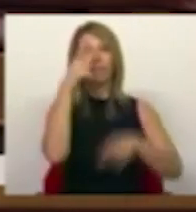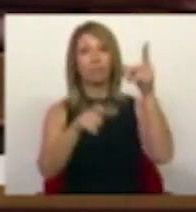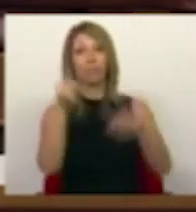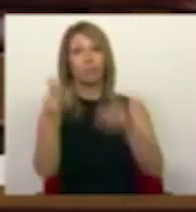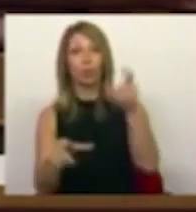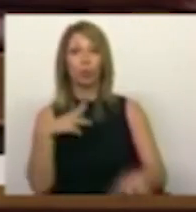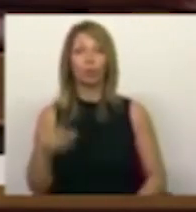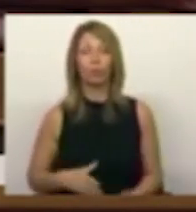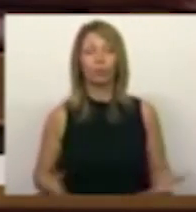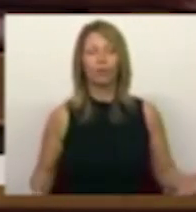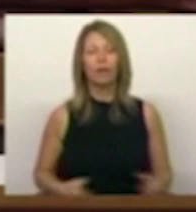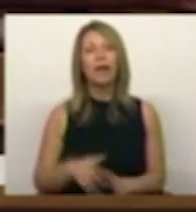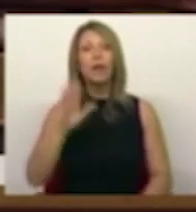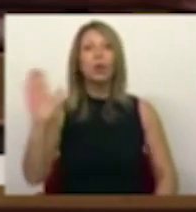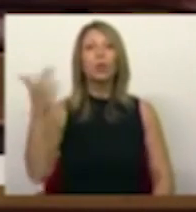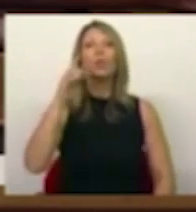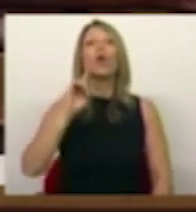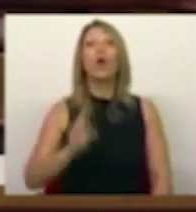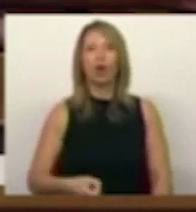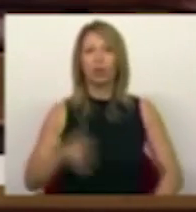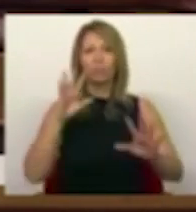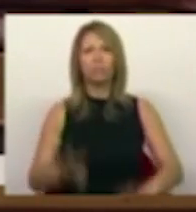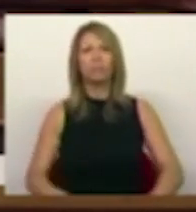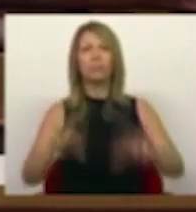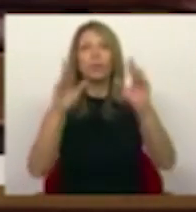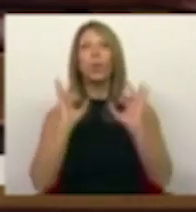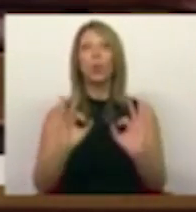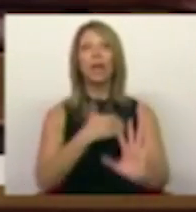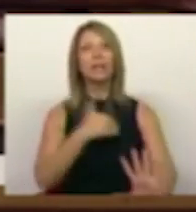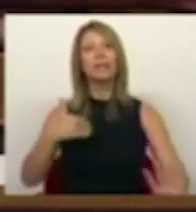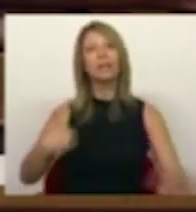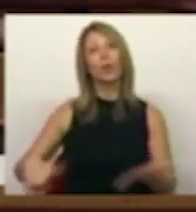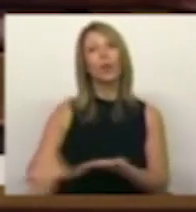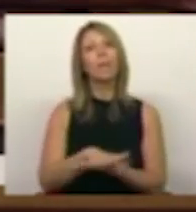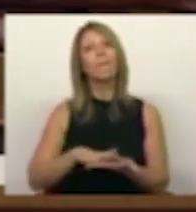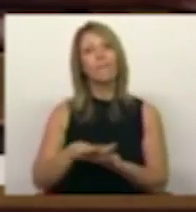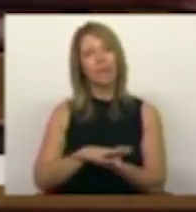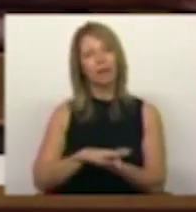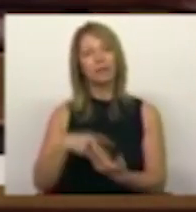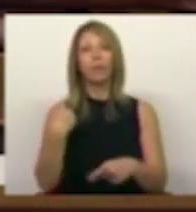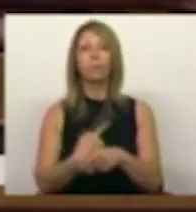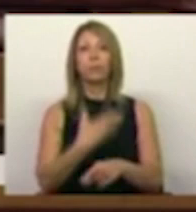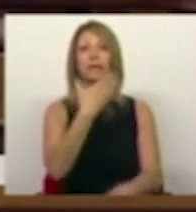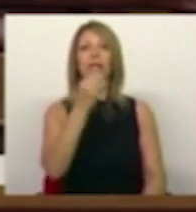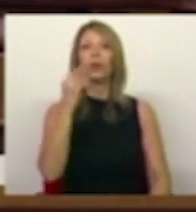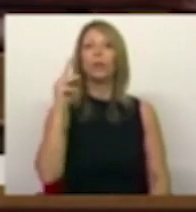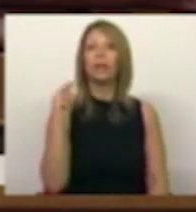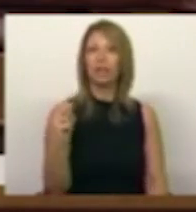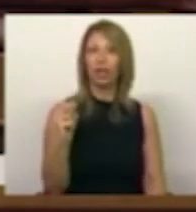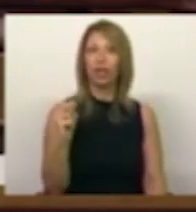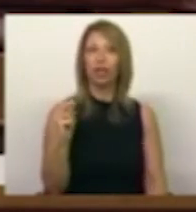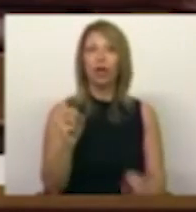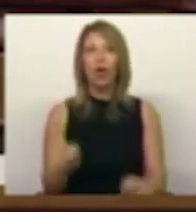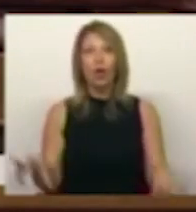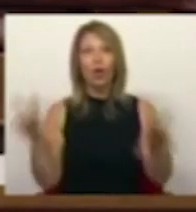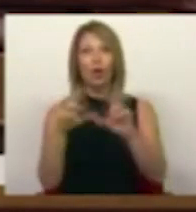prioridade continua a ser o desenvolvimento dos cuidados de saúde primários, para além das 103